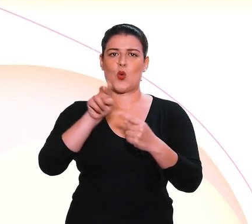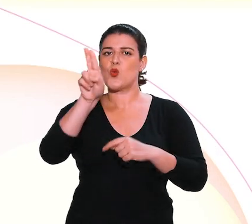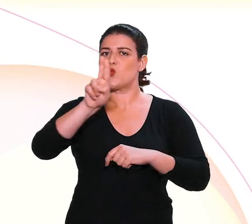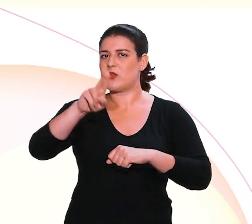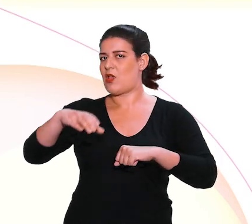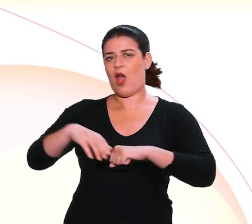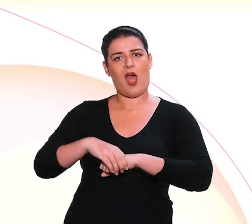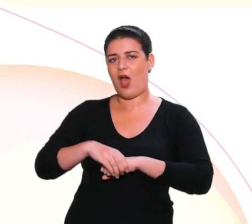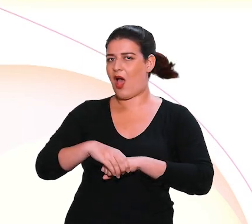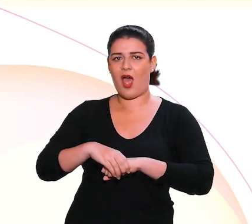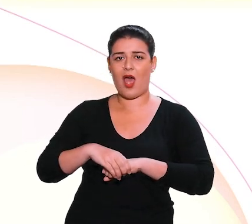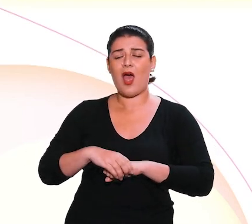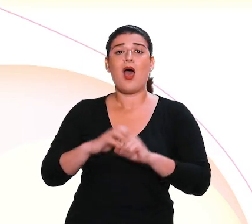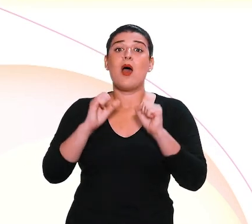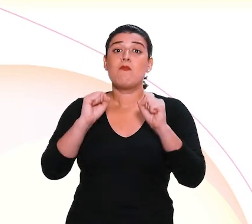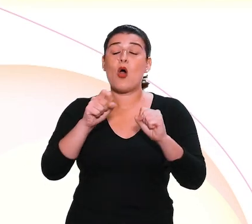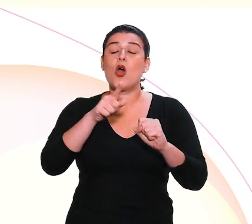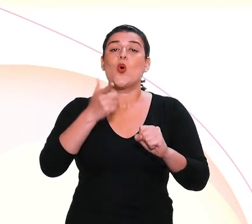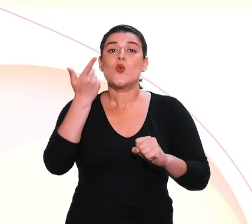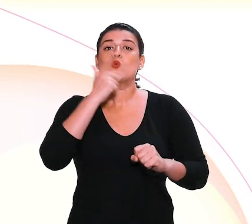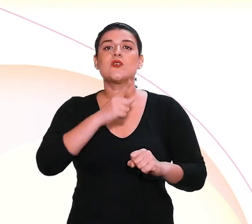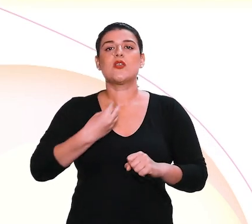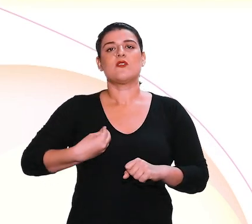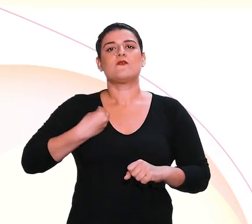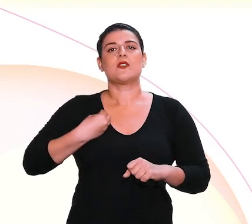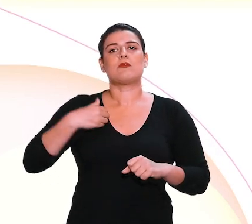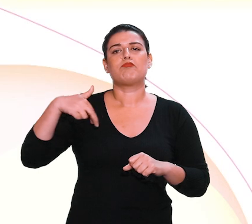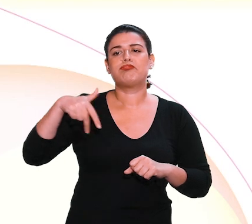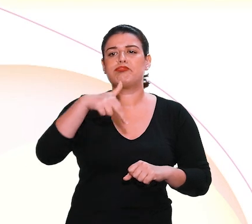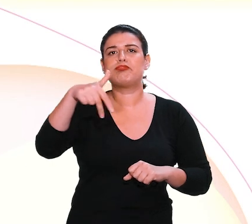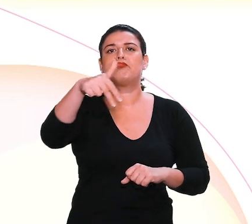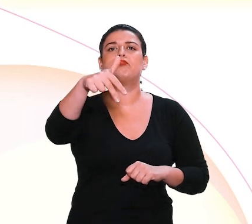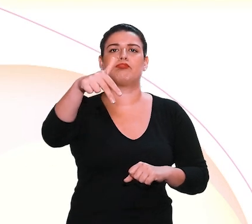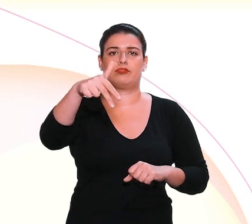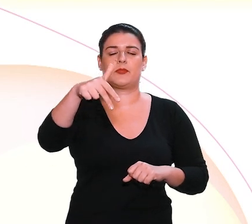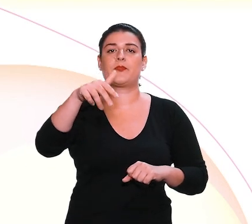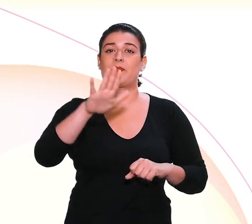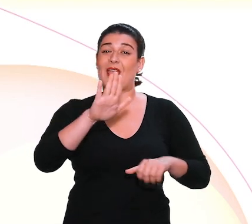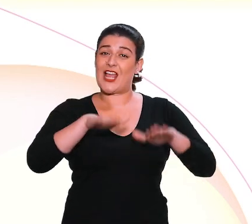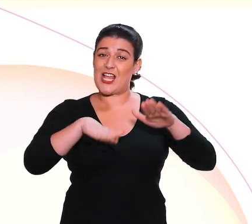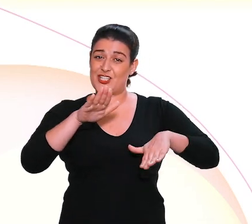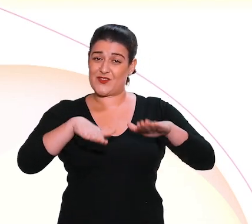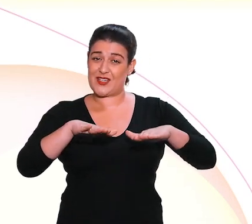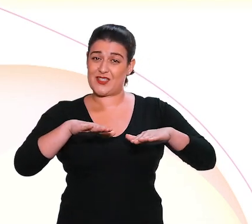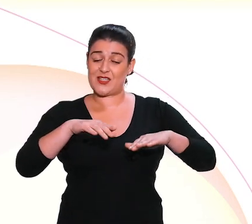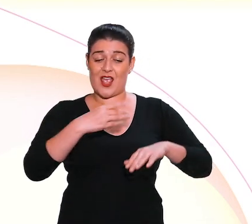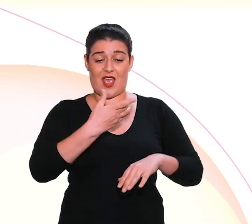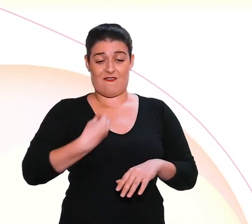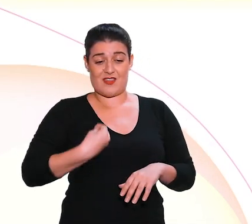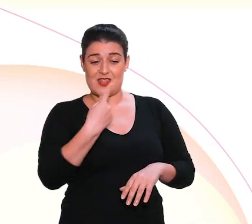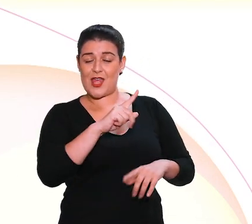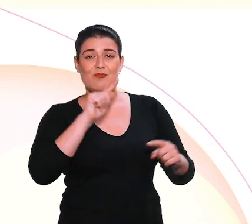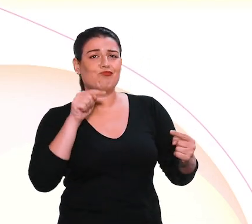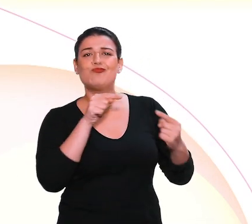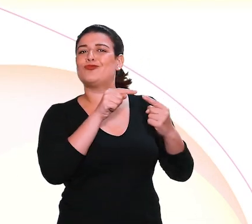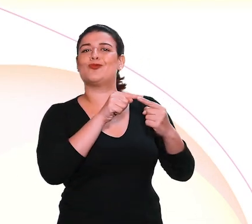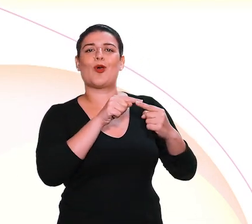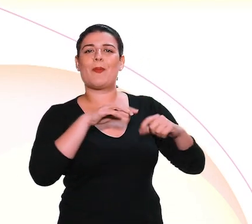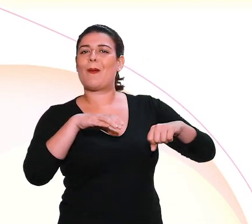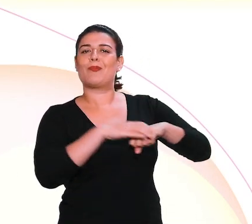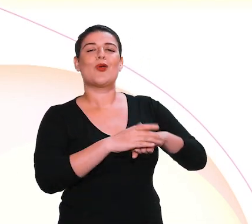prótese. Nosso objetivo é que ele saia de lá funcional. Às vezes a prótese, dependendo da condição do paciente, vai trazer